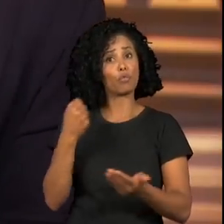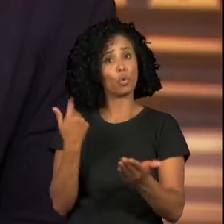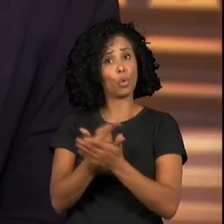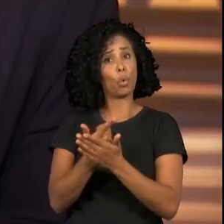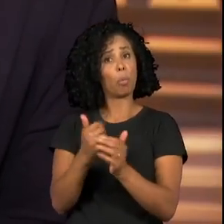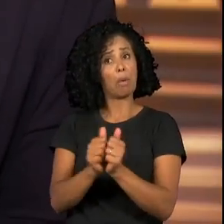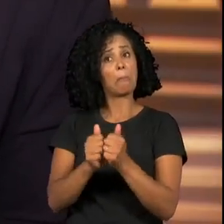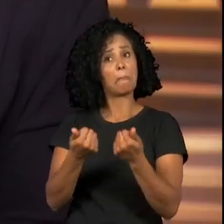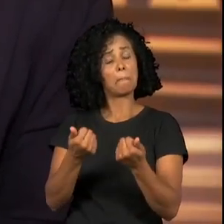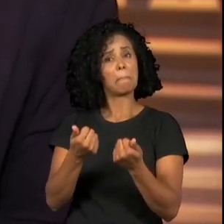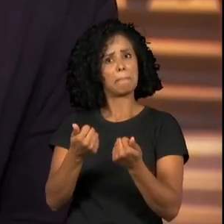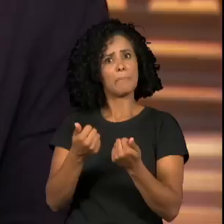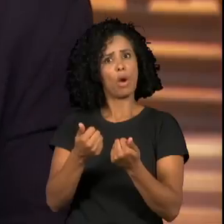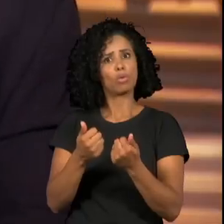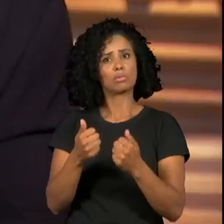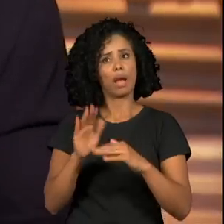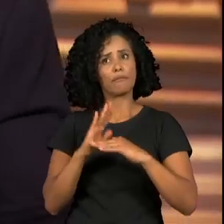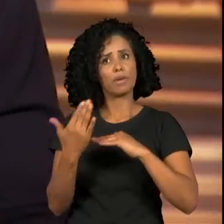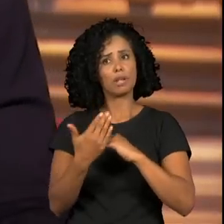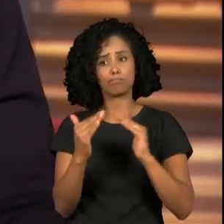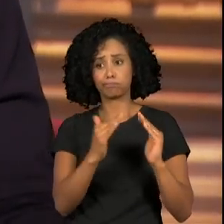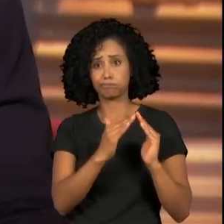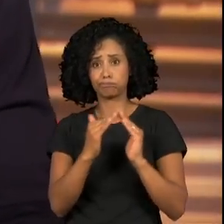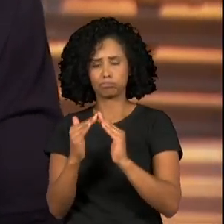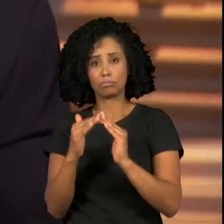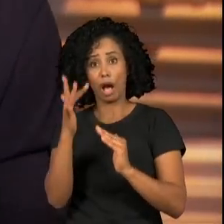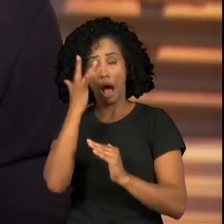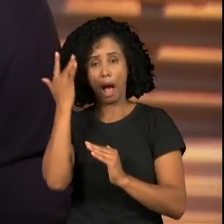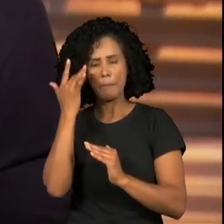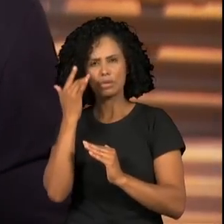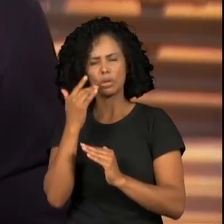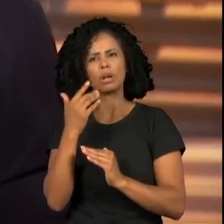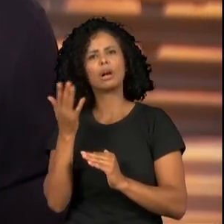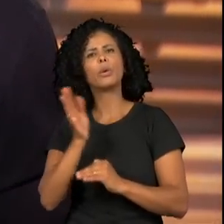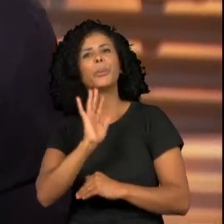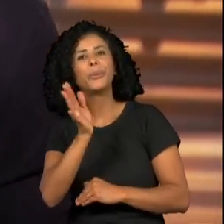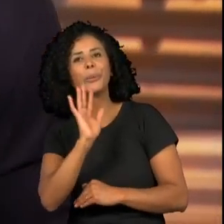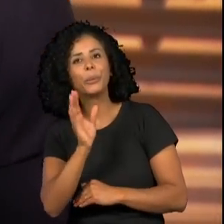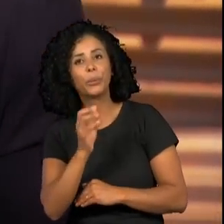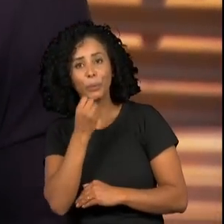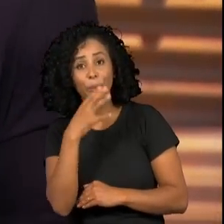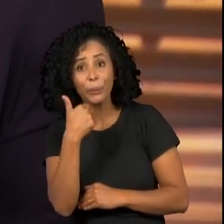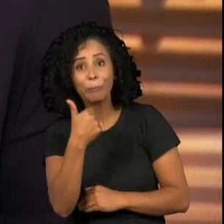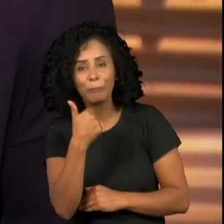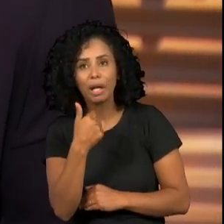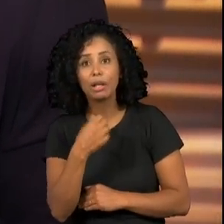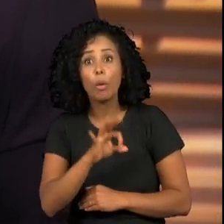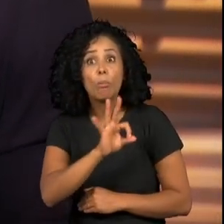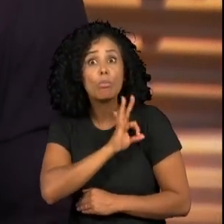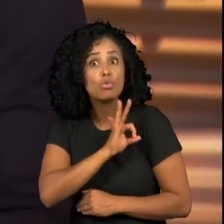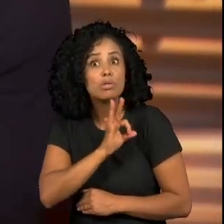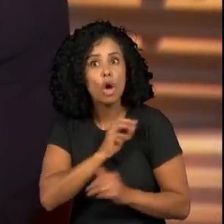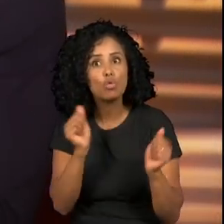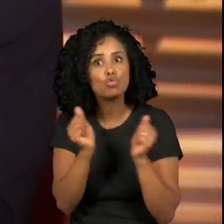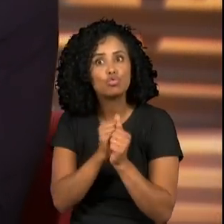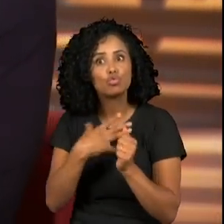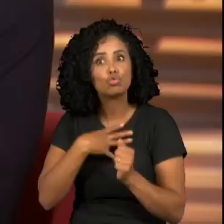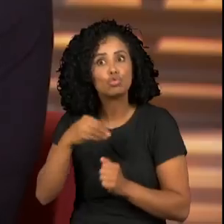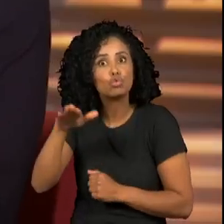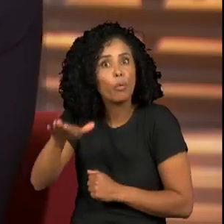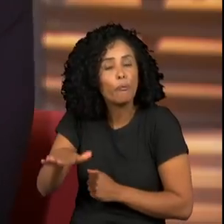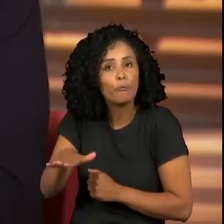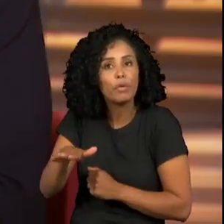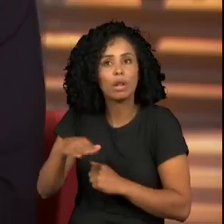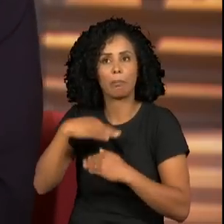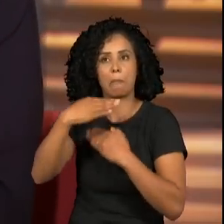fui no bairro vizinho, na freguesia, a primeira pessoa que me parou para falar comigo foi um policial militar que estava com um filho. Ele estava com a mão